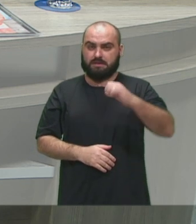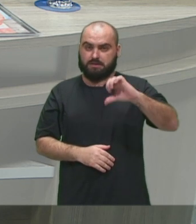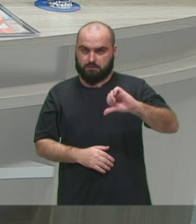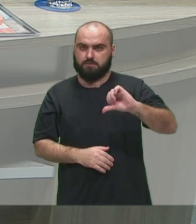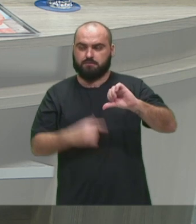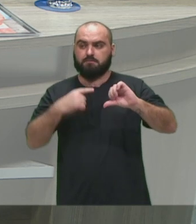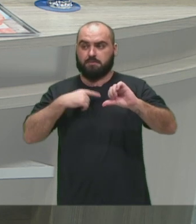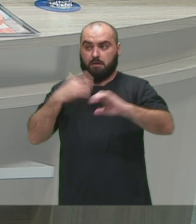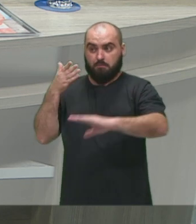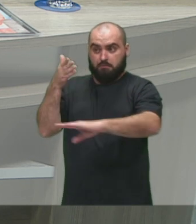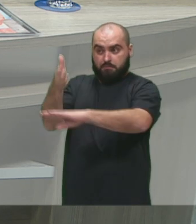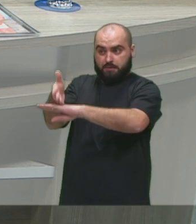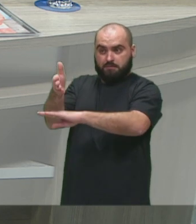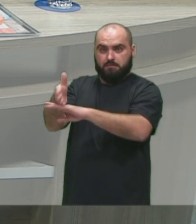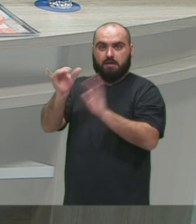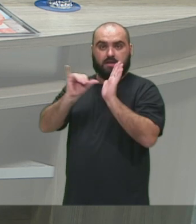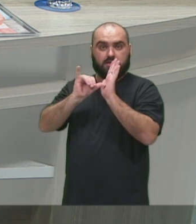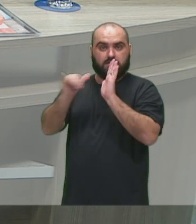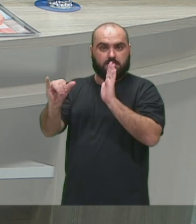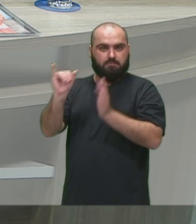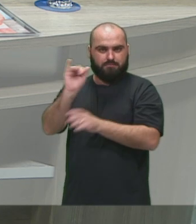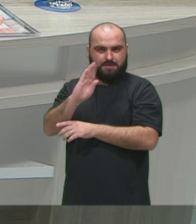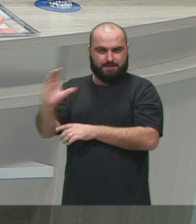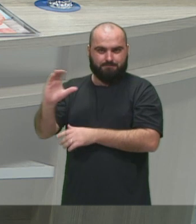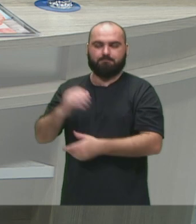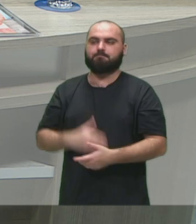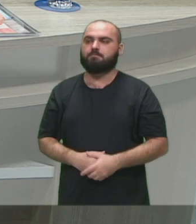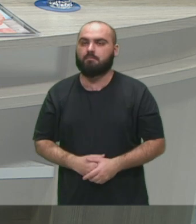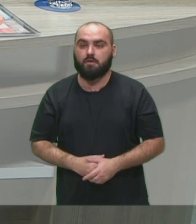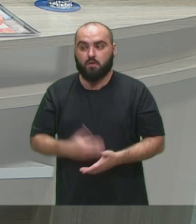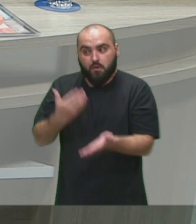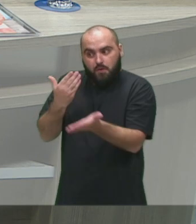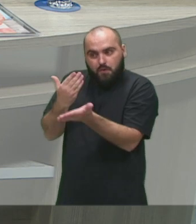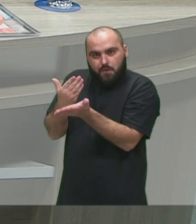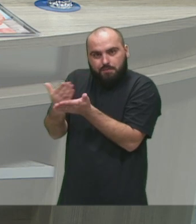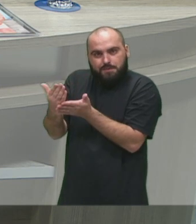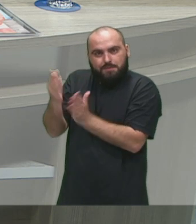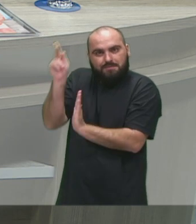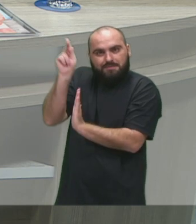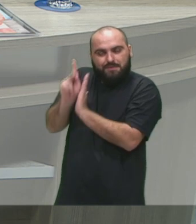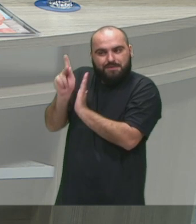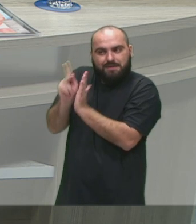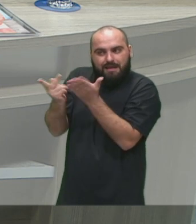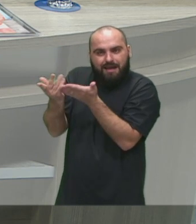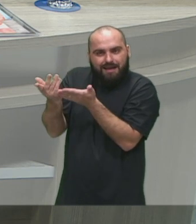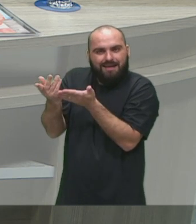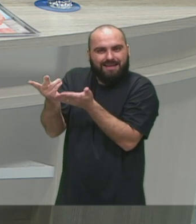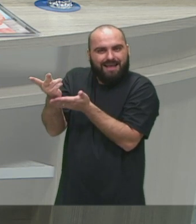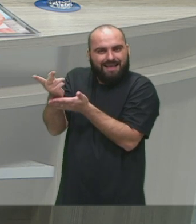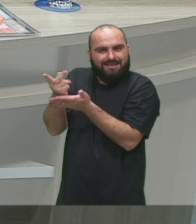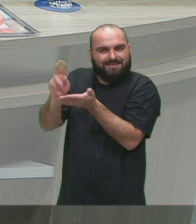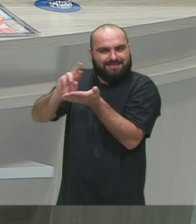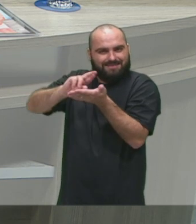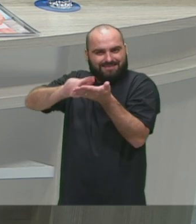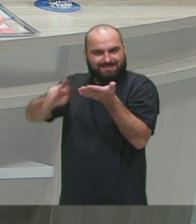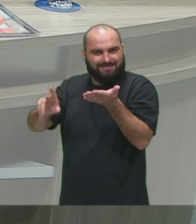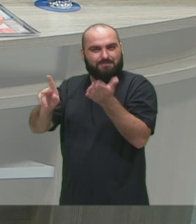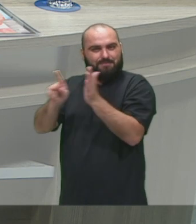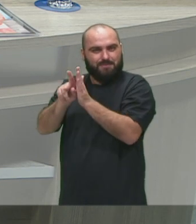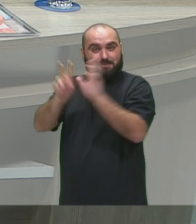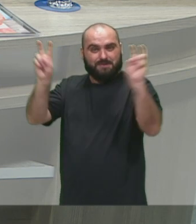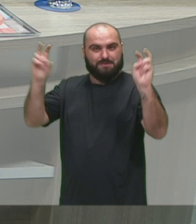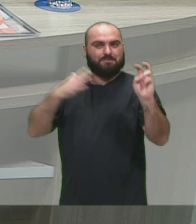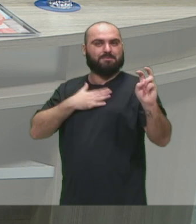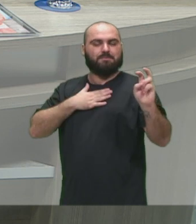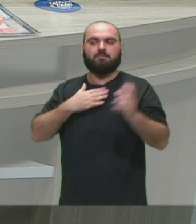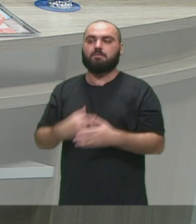2019, eu participei de um edital em Camboriú, e daí nasceu o projeto Arte que Denuncia, Combate e Previne. E aí a gente levou para dentro